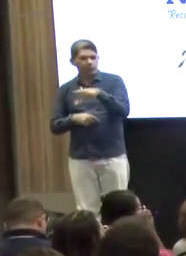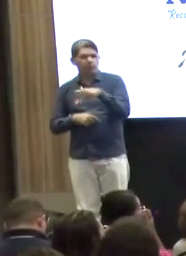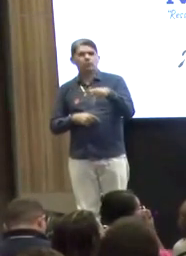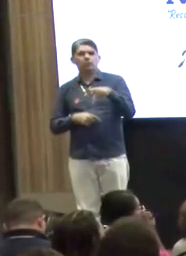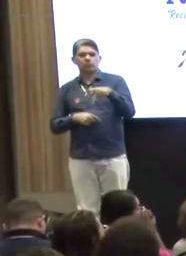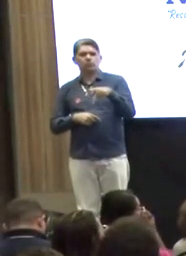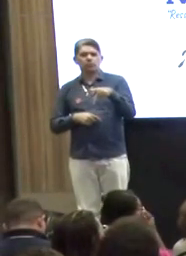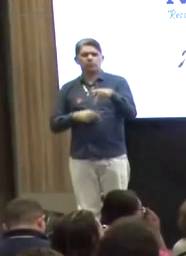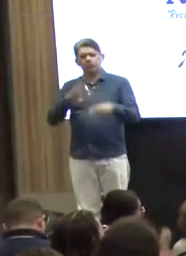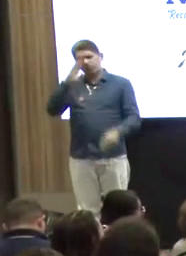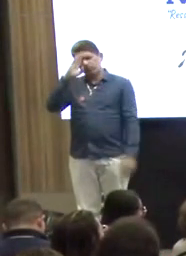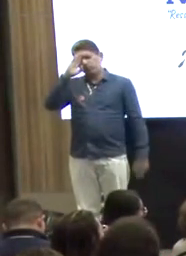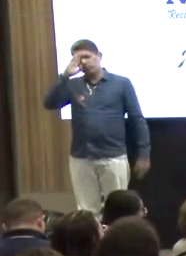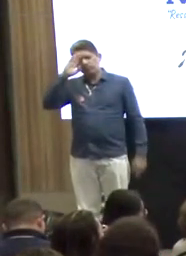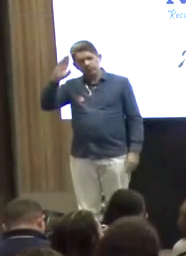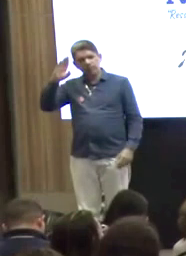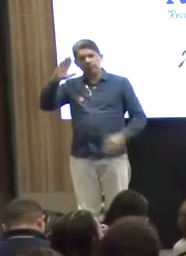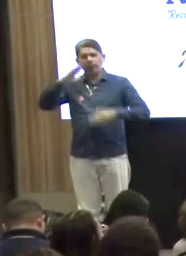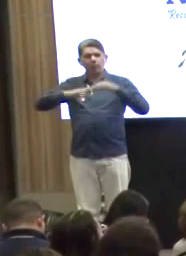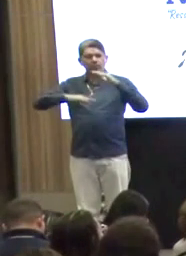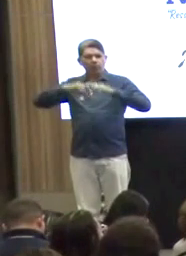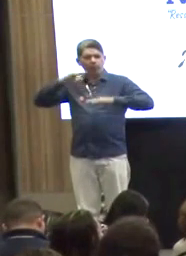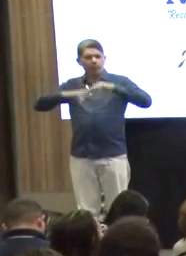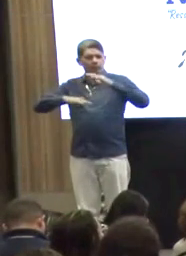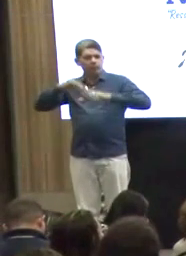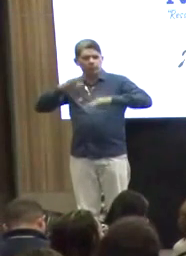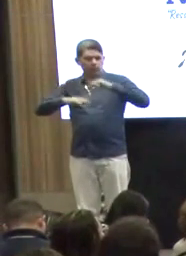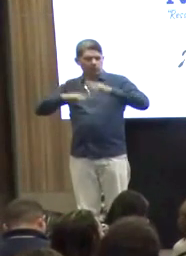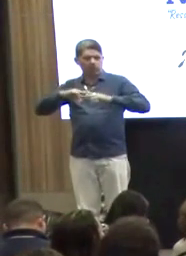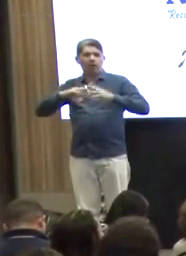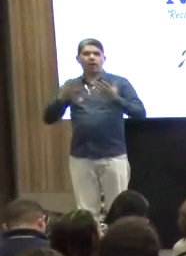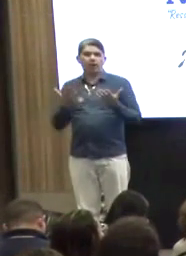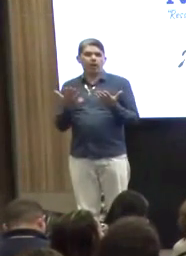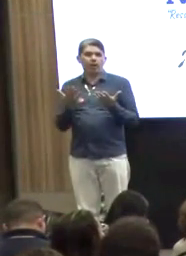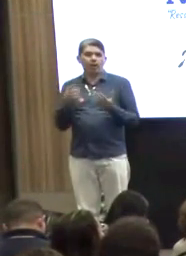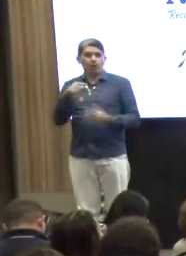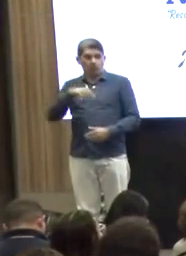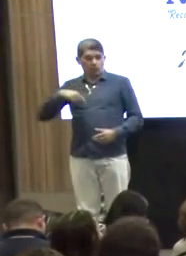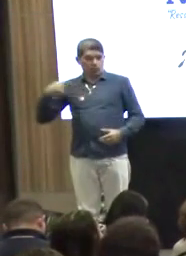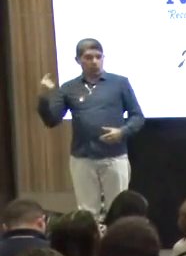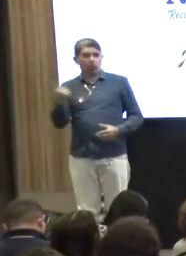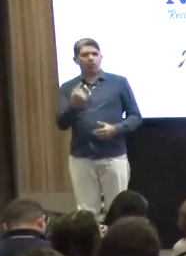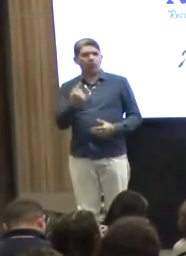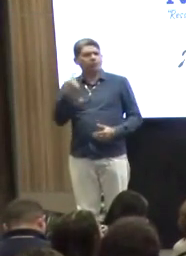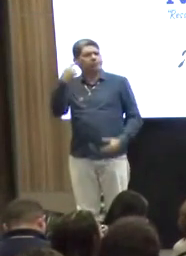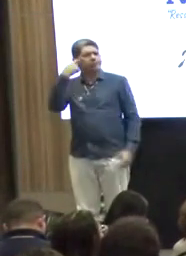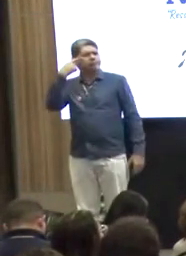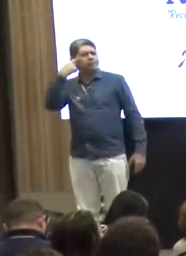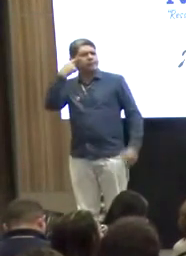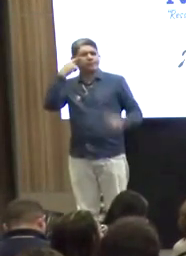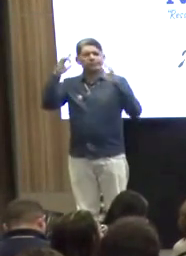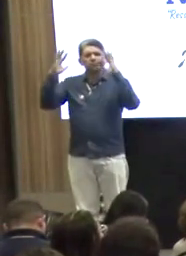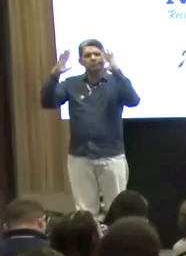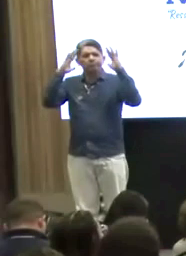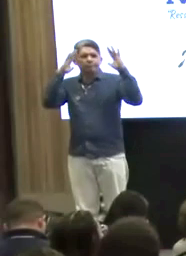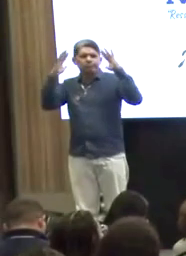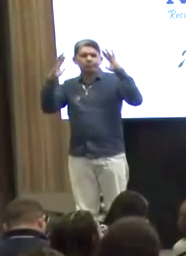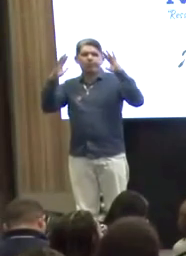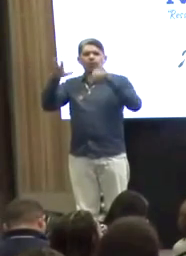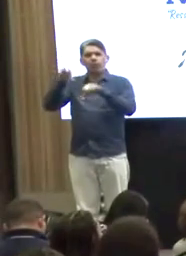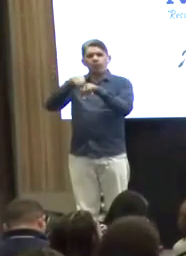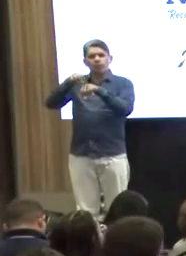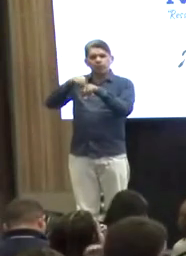os principais profissionais, as principais profissionais que têm essa dimensão, que têm esse conhecimento, que